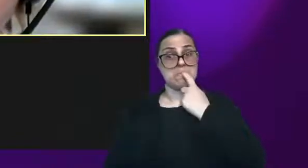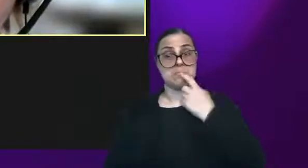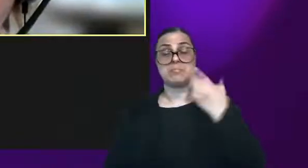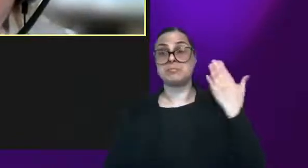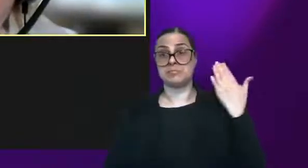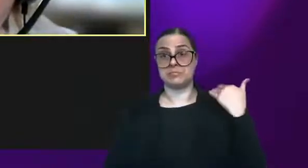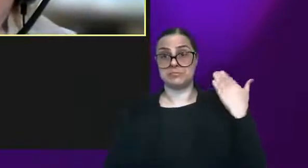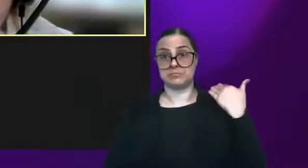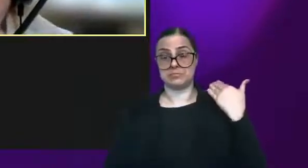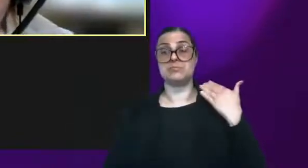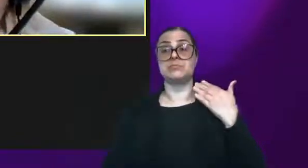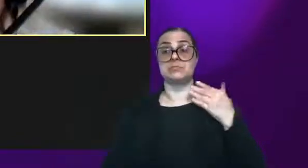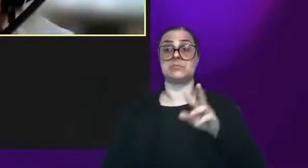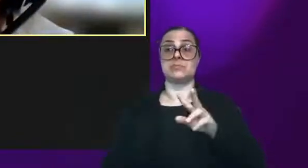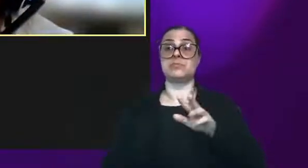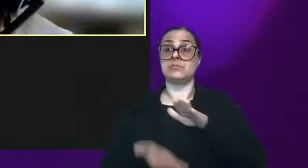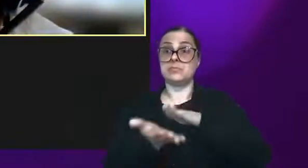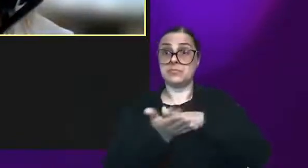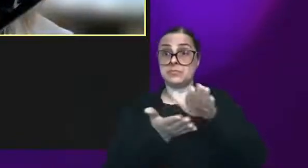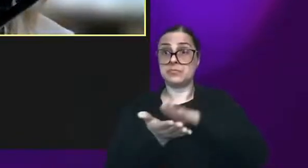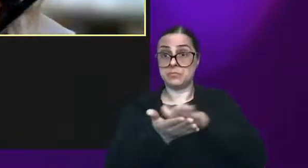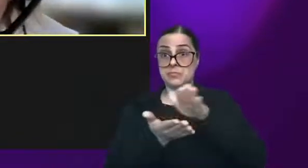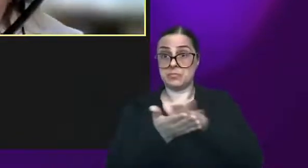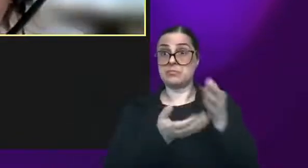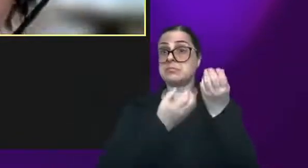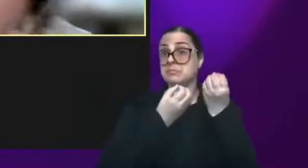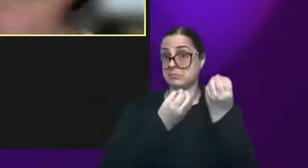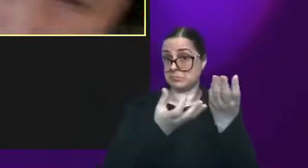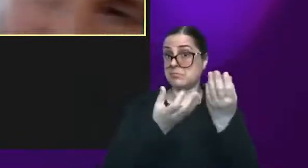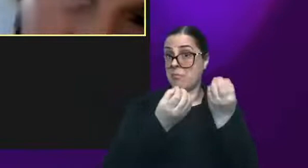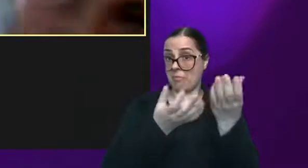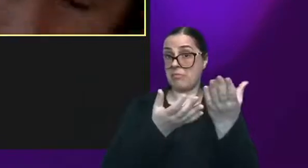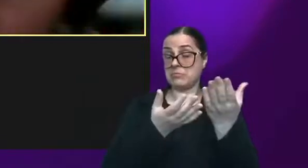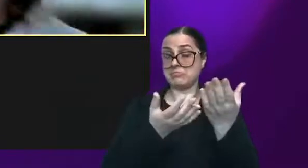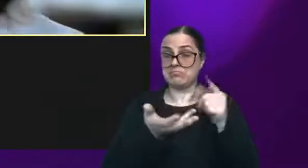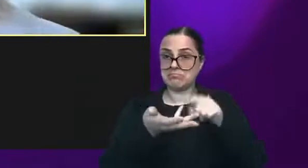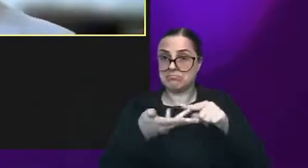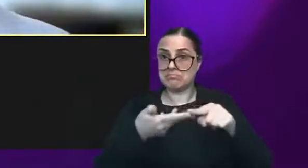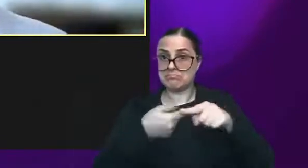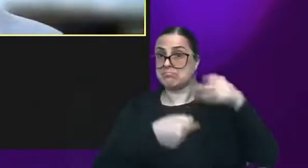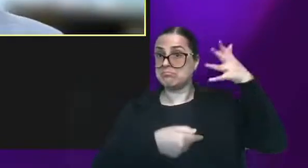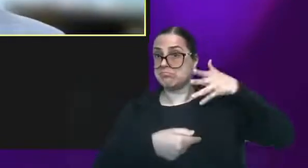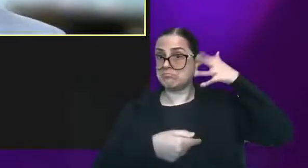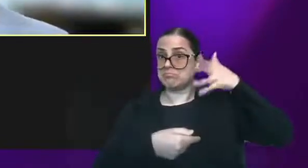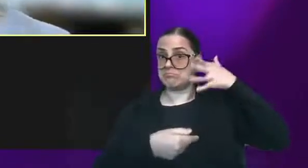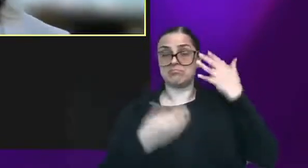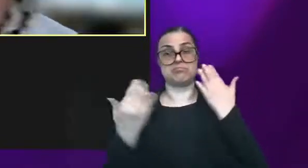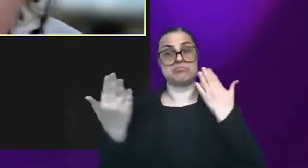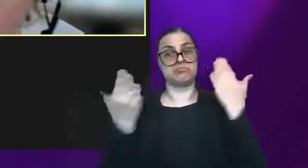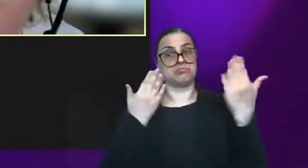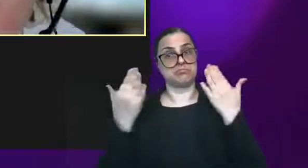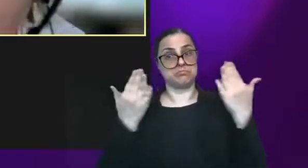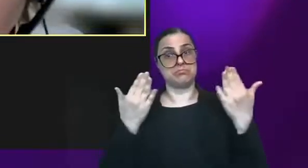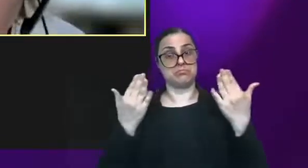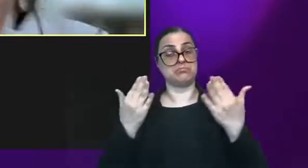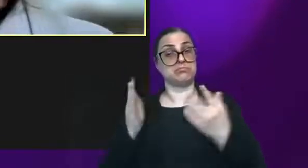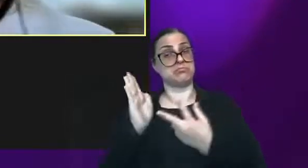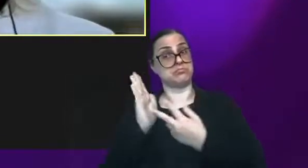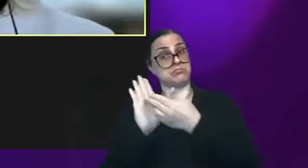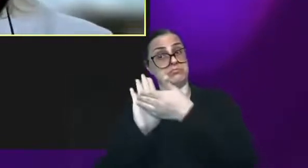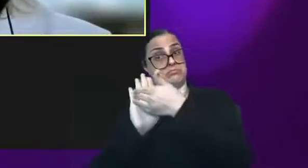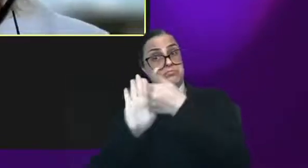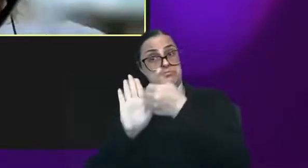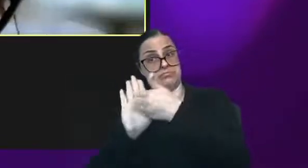mostré, donde, digamos, comparamos resección versus trasplante. Okay. Pero son datos